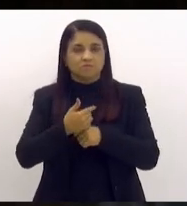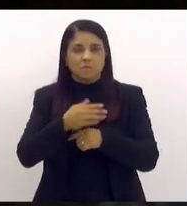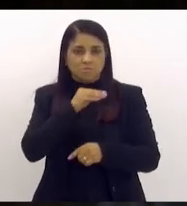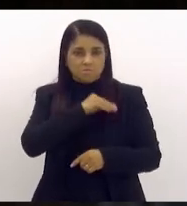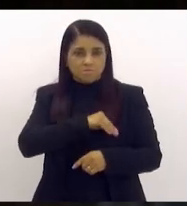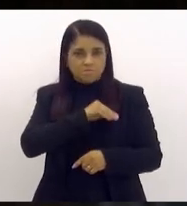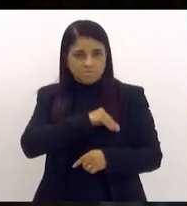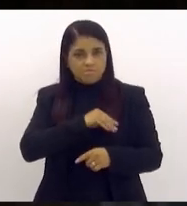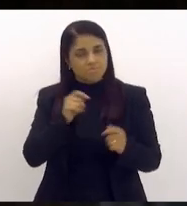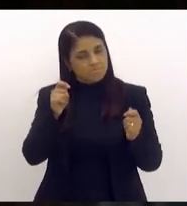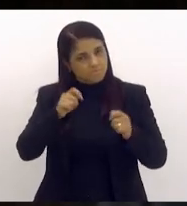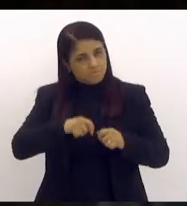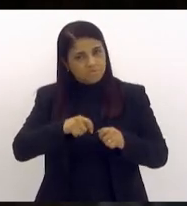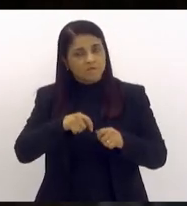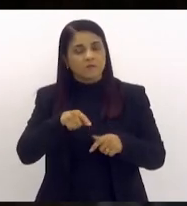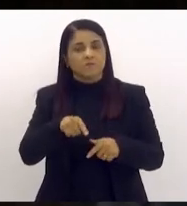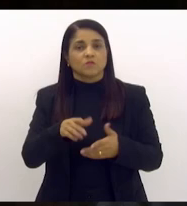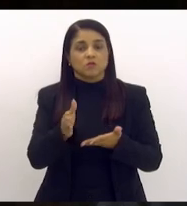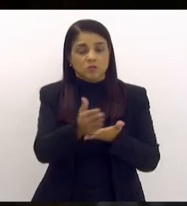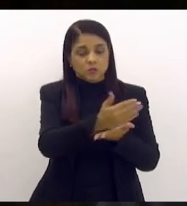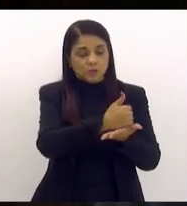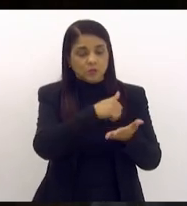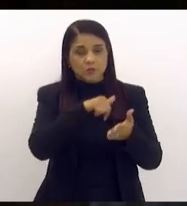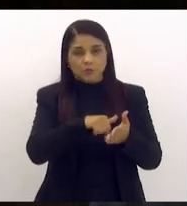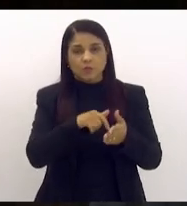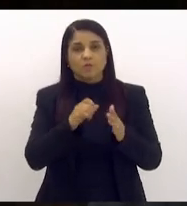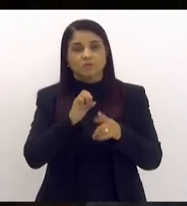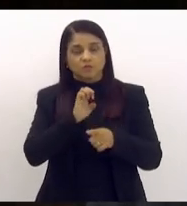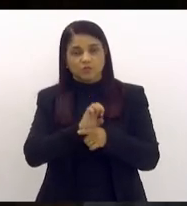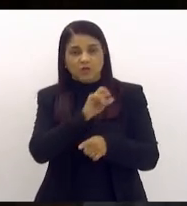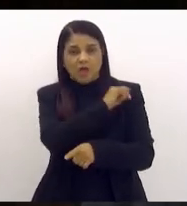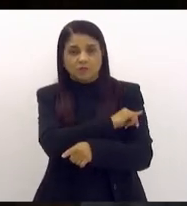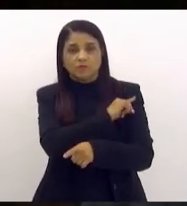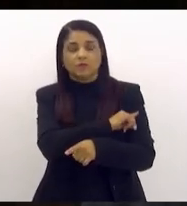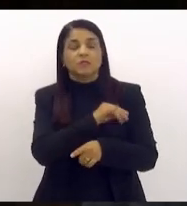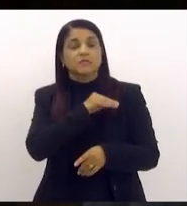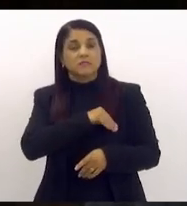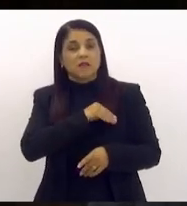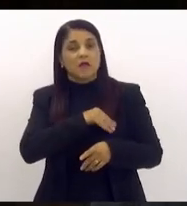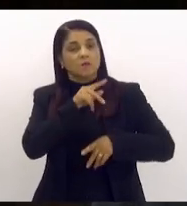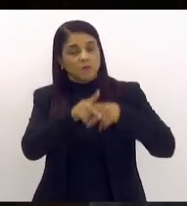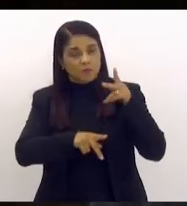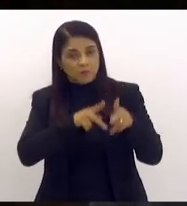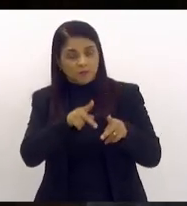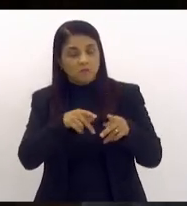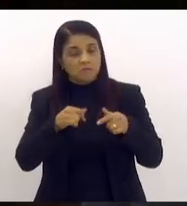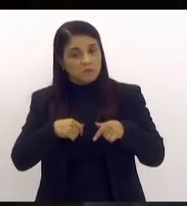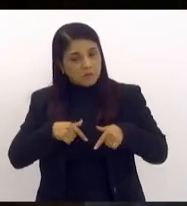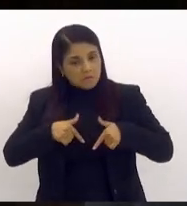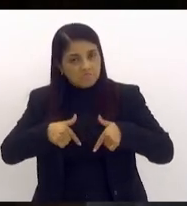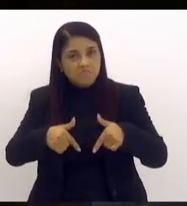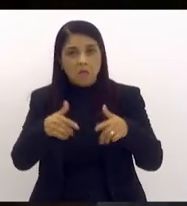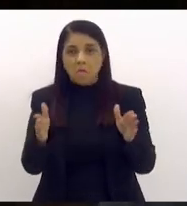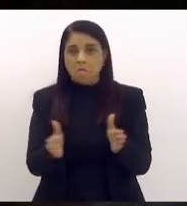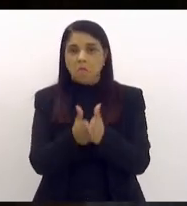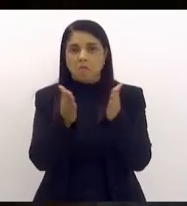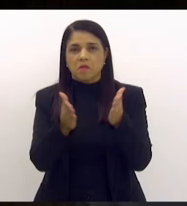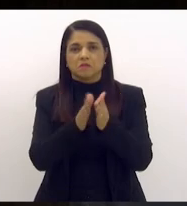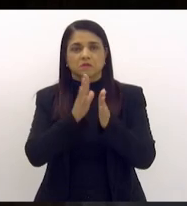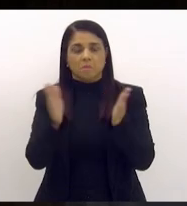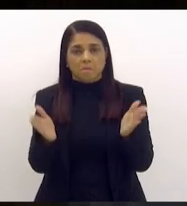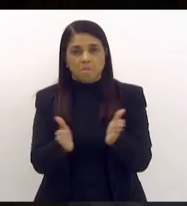renda renda pro nosso estado e renda pro nosso povo a gente precisa enar enfrentar a pobreza e para enfrentar a pobreza e